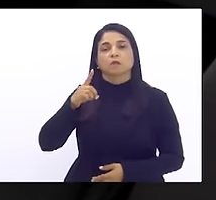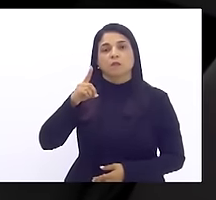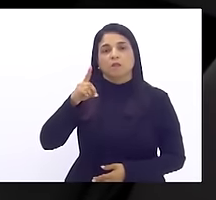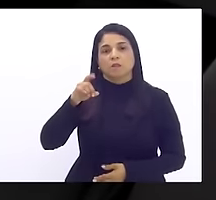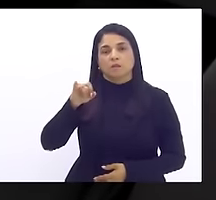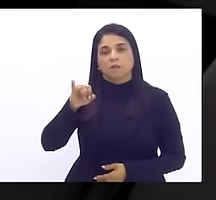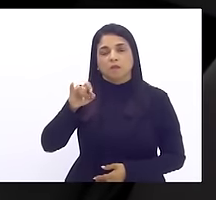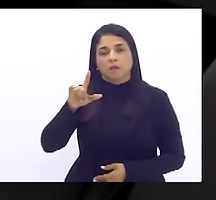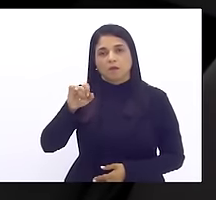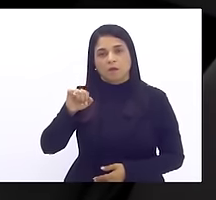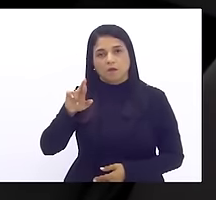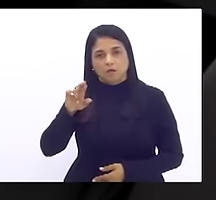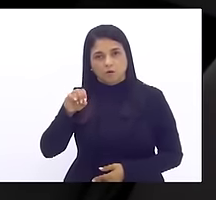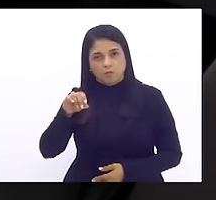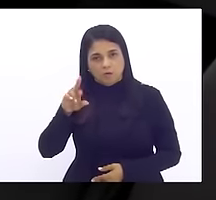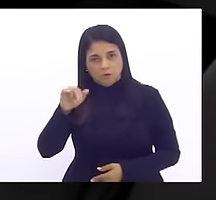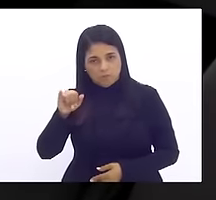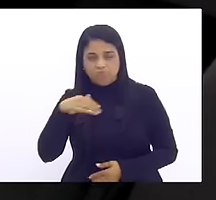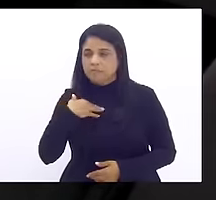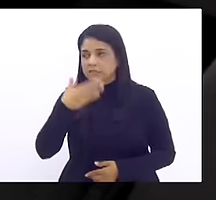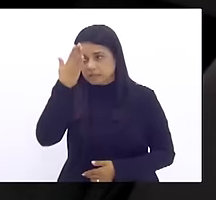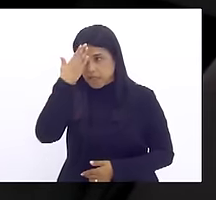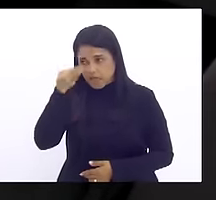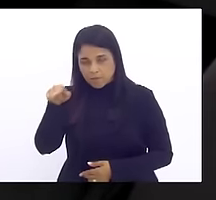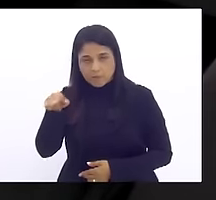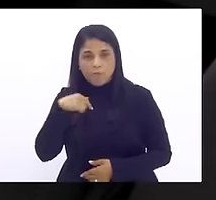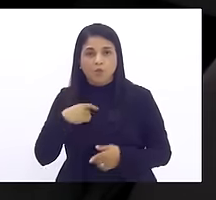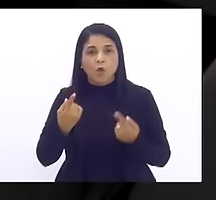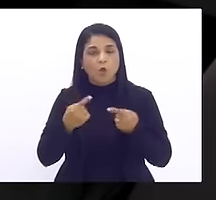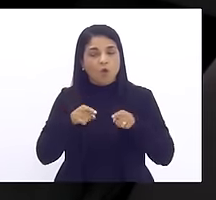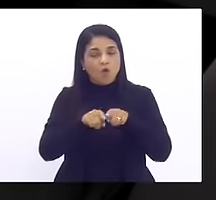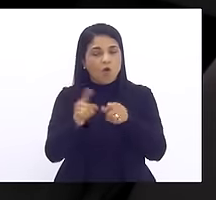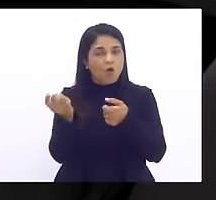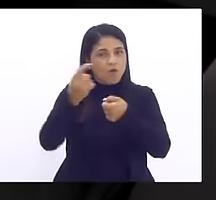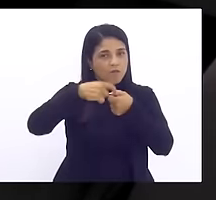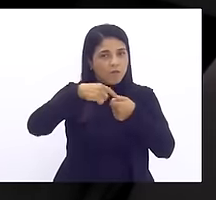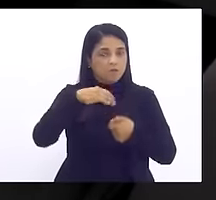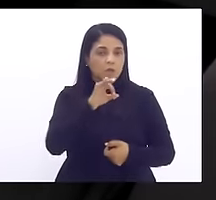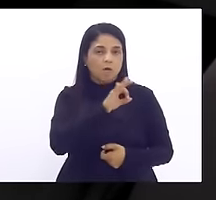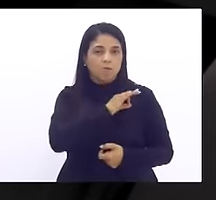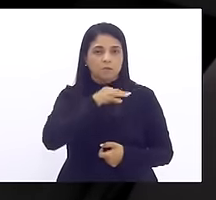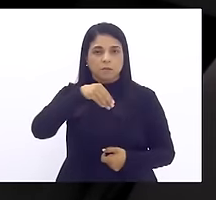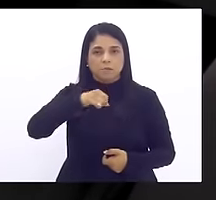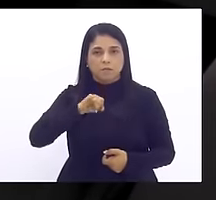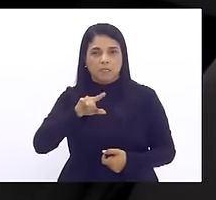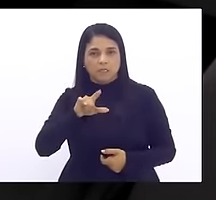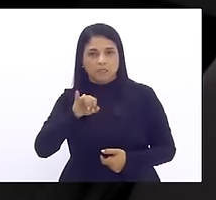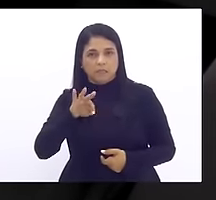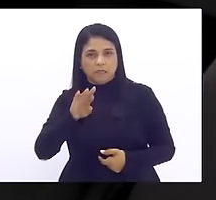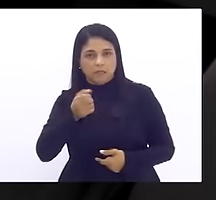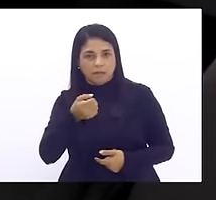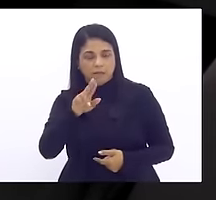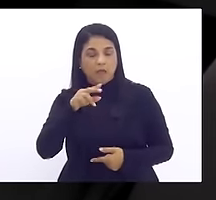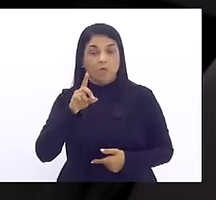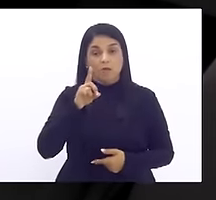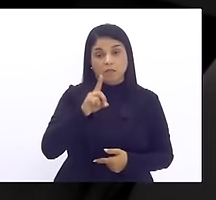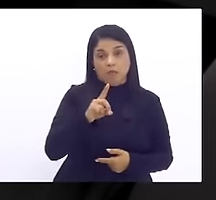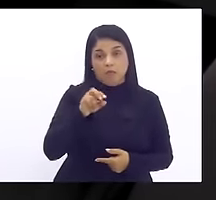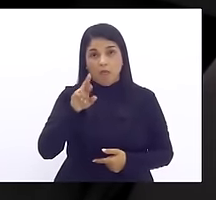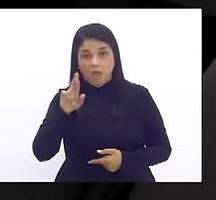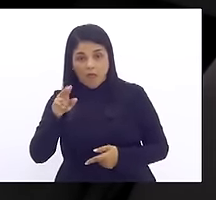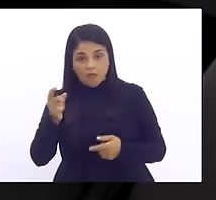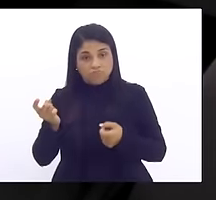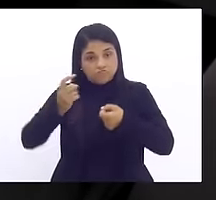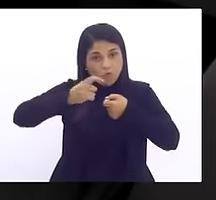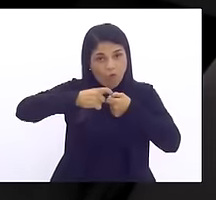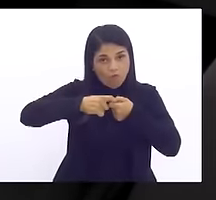muito bem aí É um convênio do da polícia militar com o Dr que é o responsável pelas